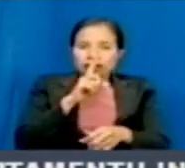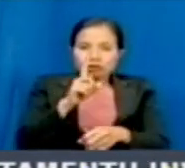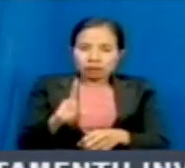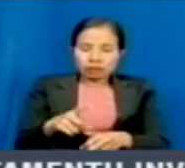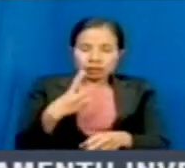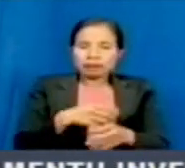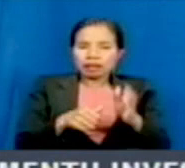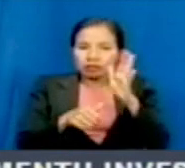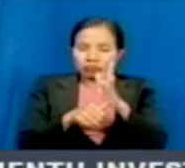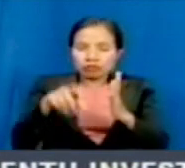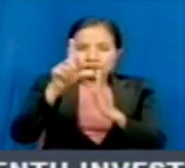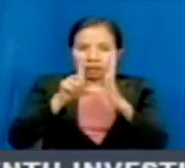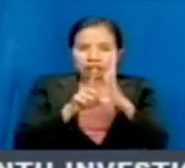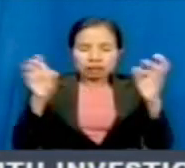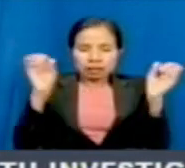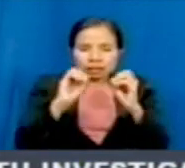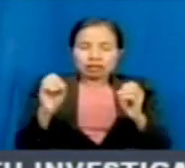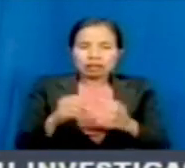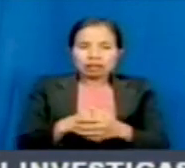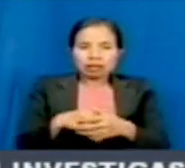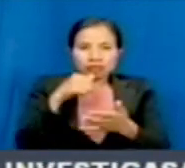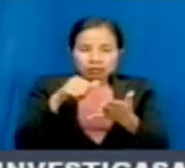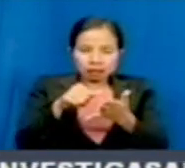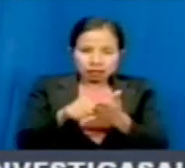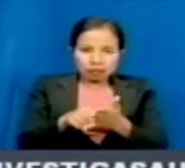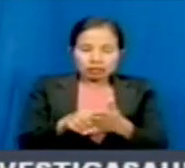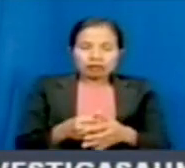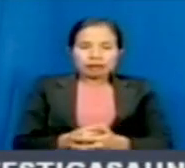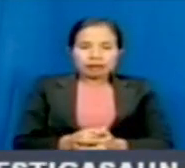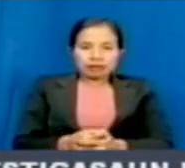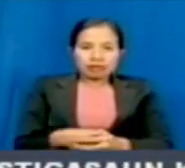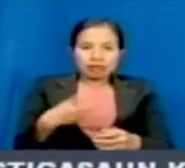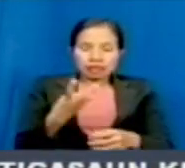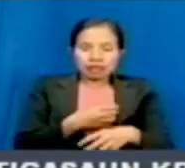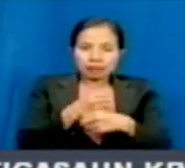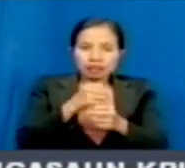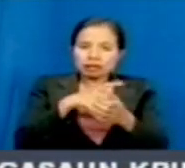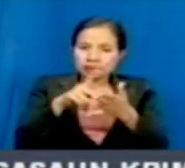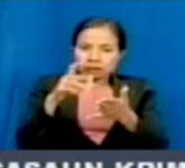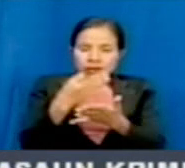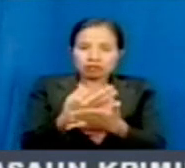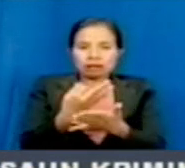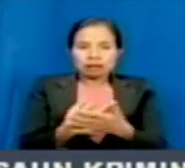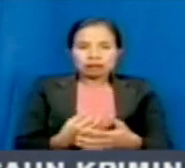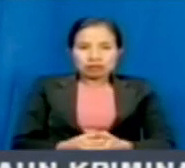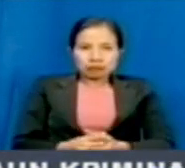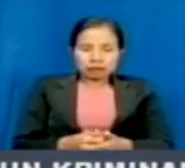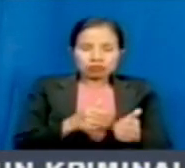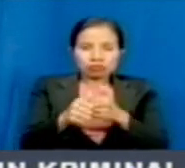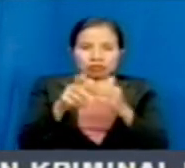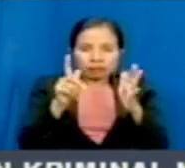amarra força e lista, mas ser lá ia na contestação, reclamação, mata a me halo na pagamento. Tuir